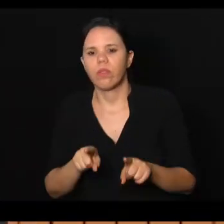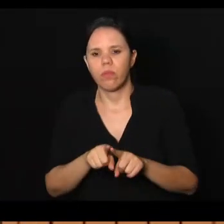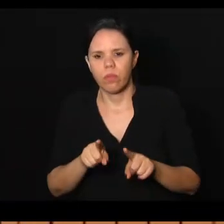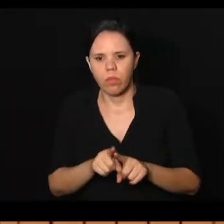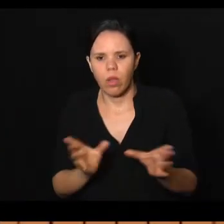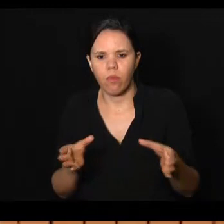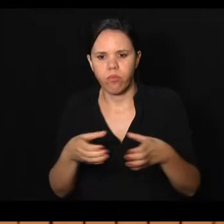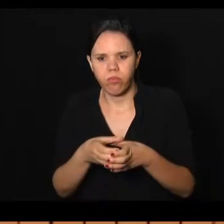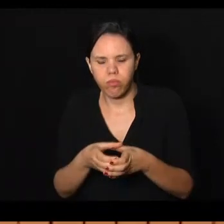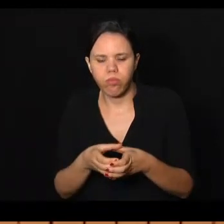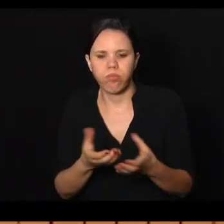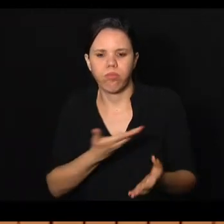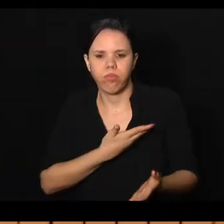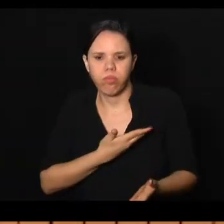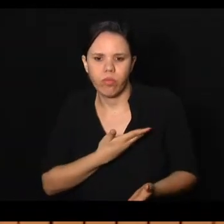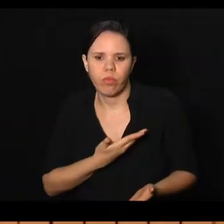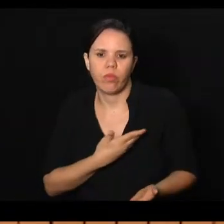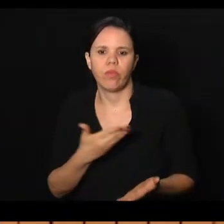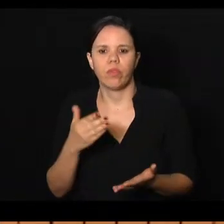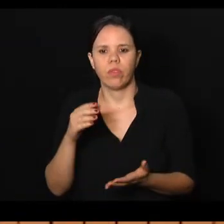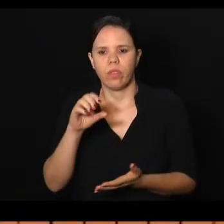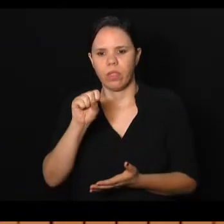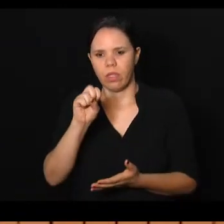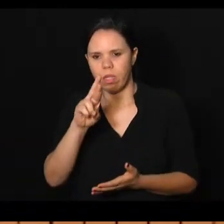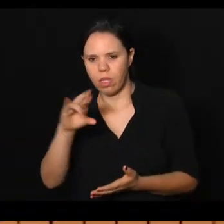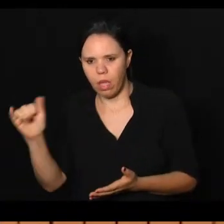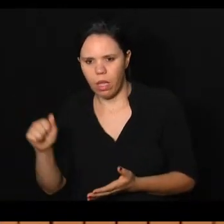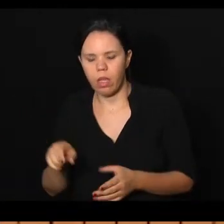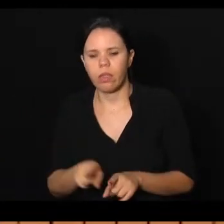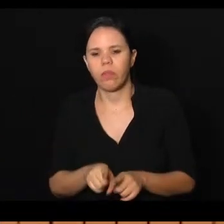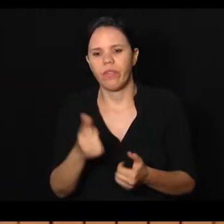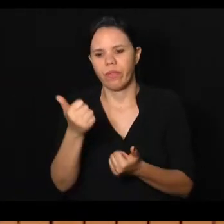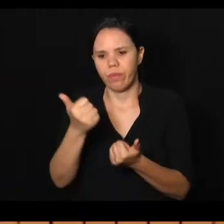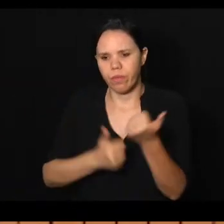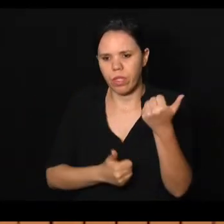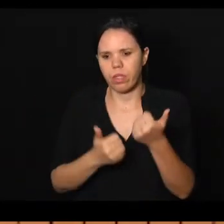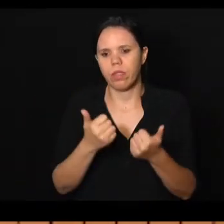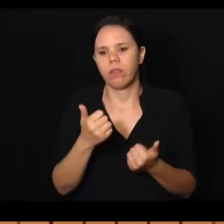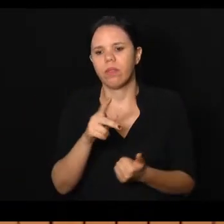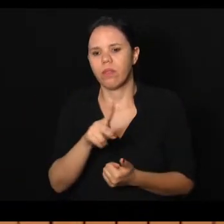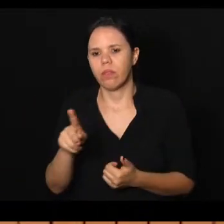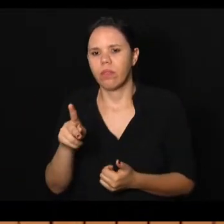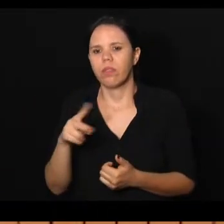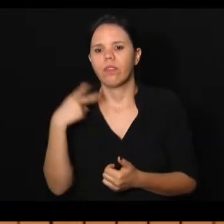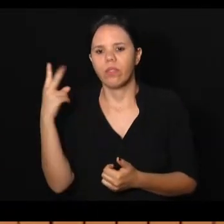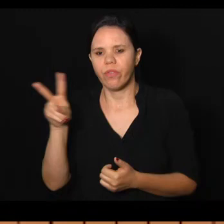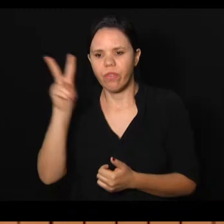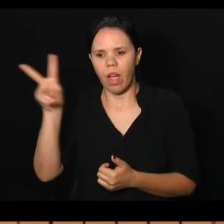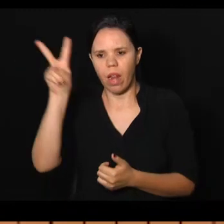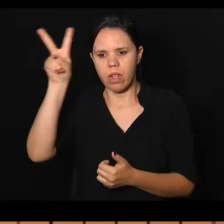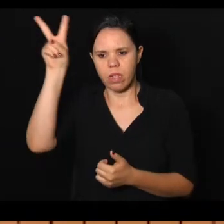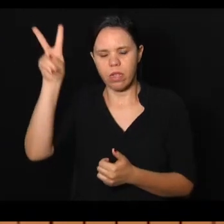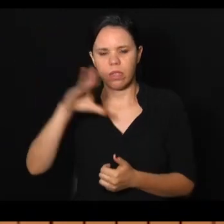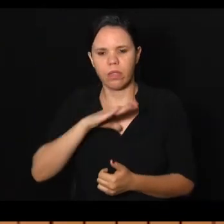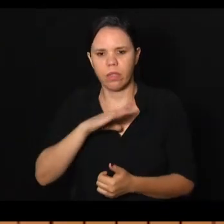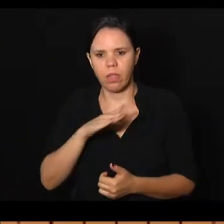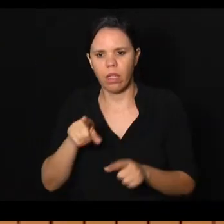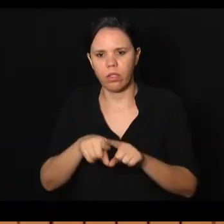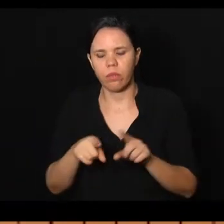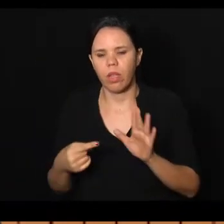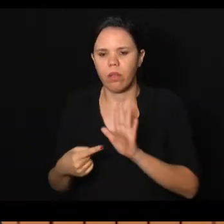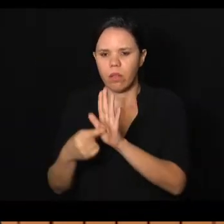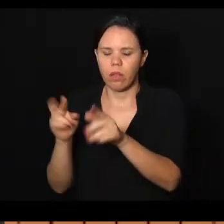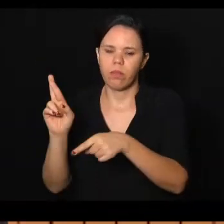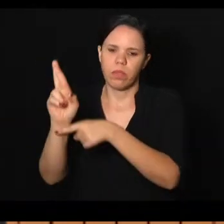dos Cocais, Edson Serafim, vice-presidente da Câmara de Valinhos, nesse ato representando